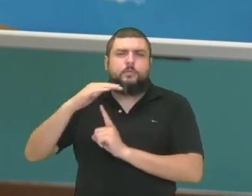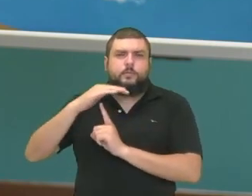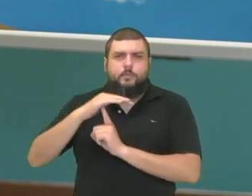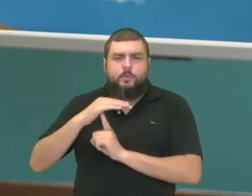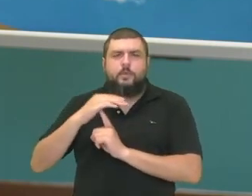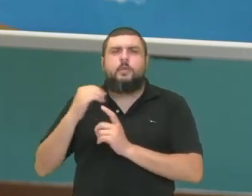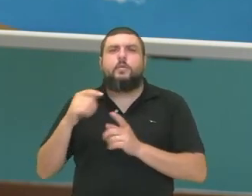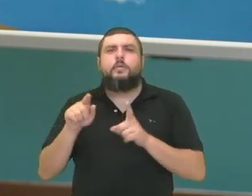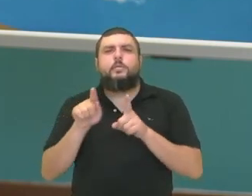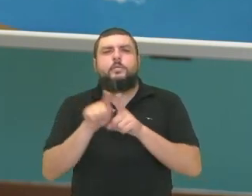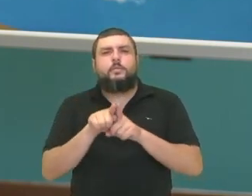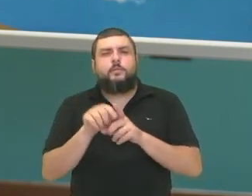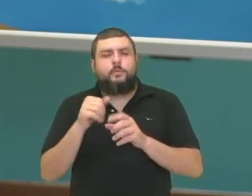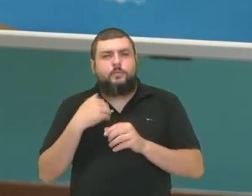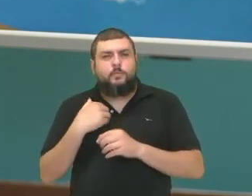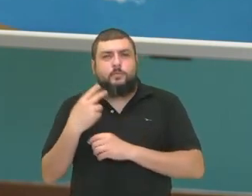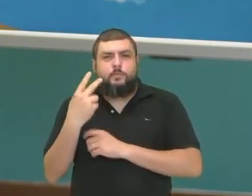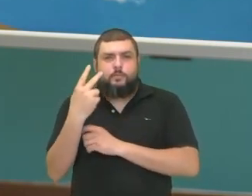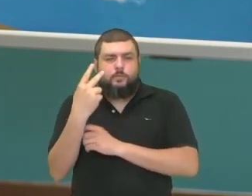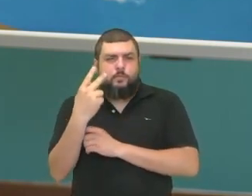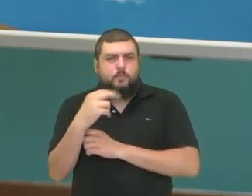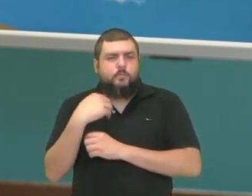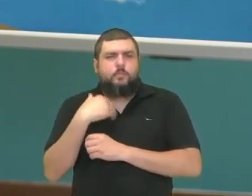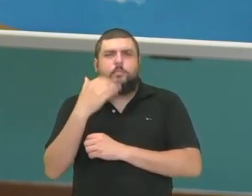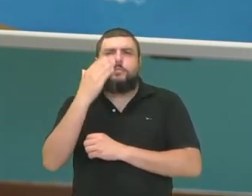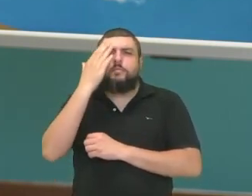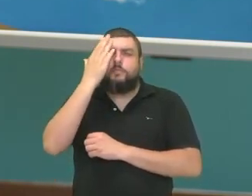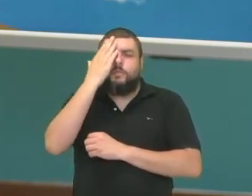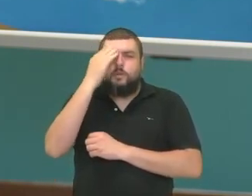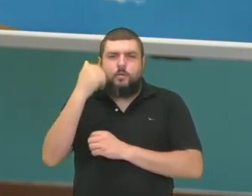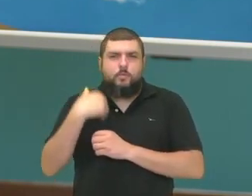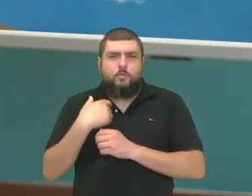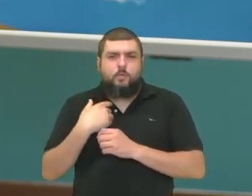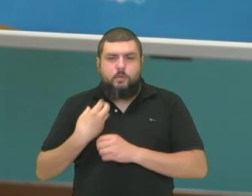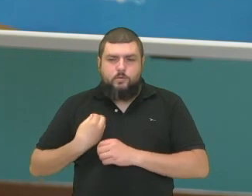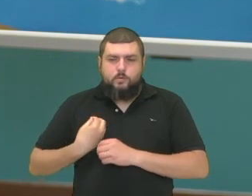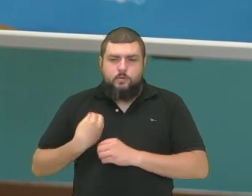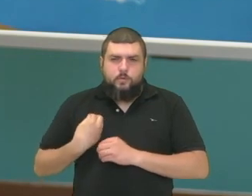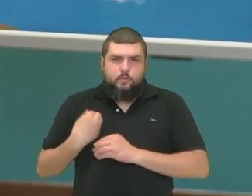E você, com certeza, você está construindo a sua história e vai ser uma